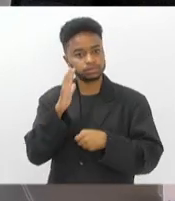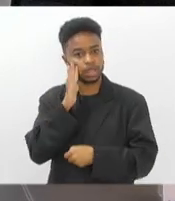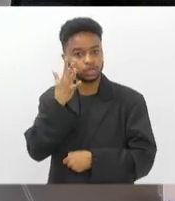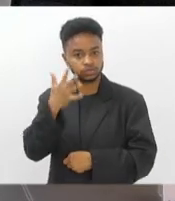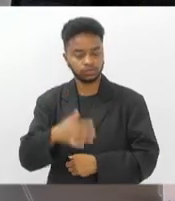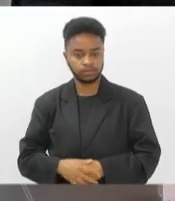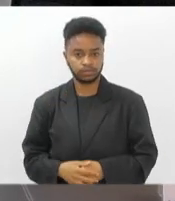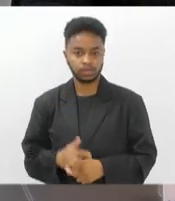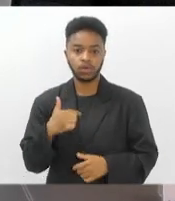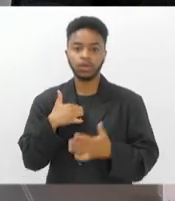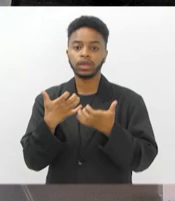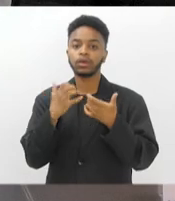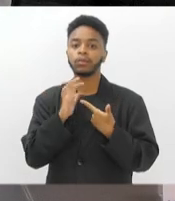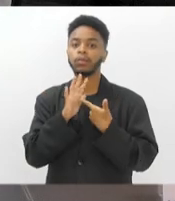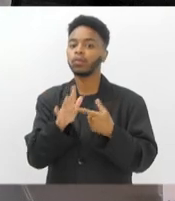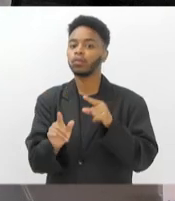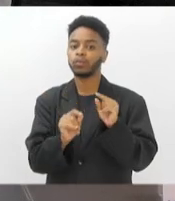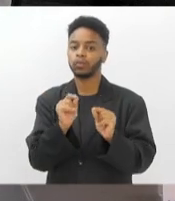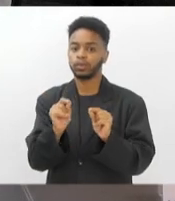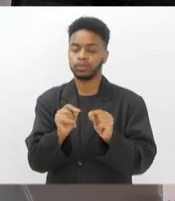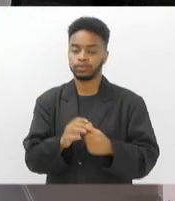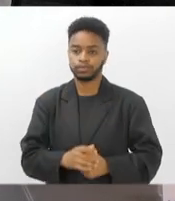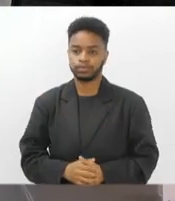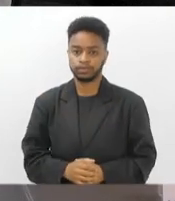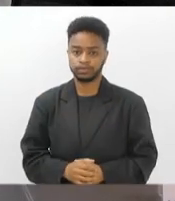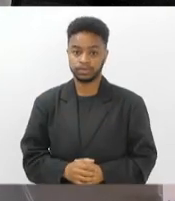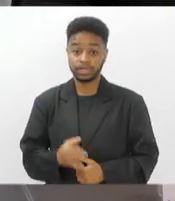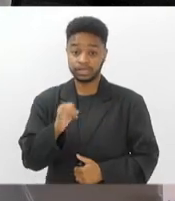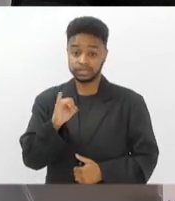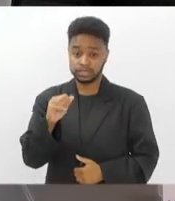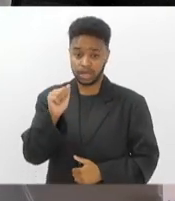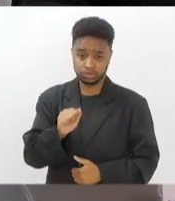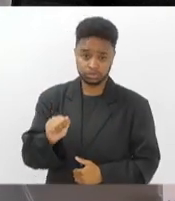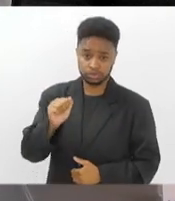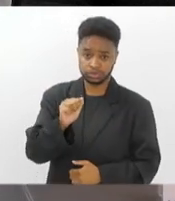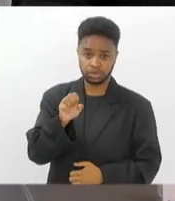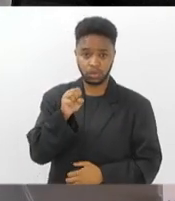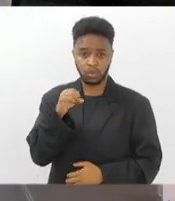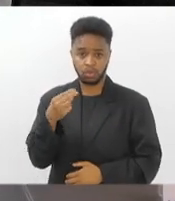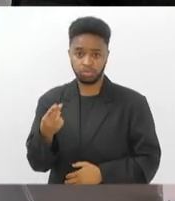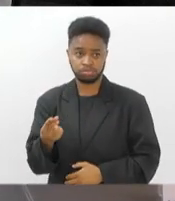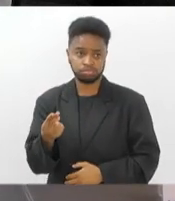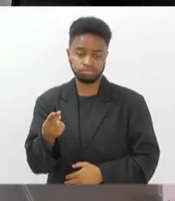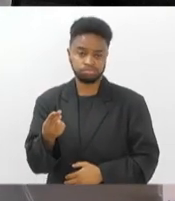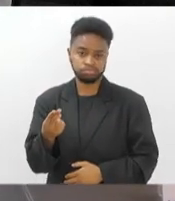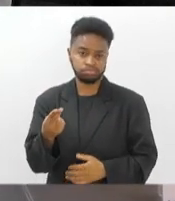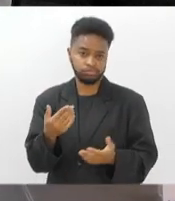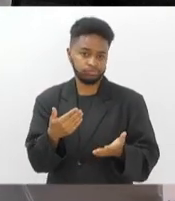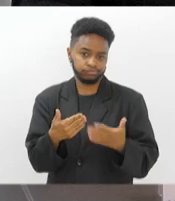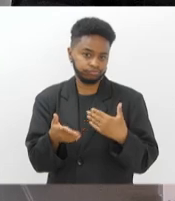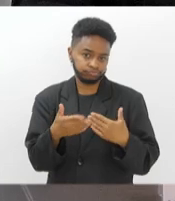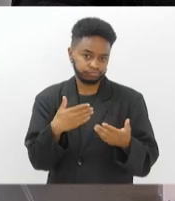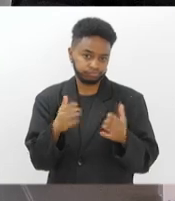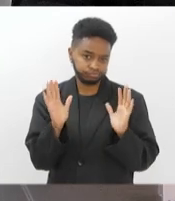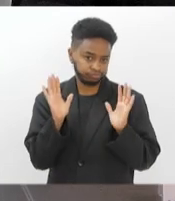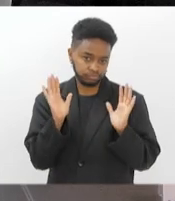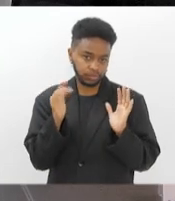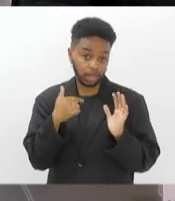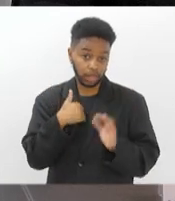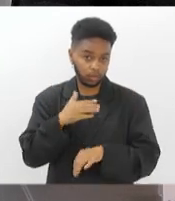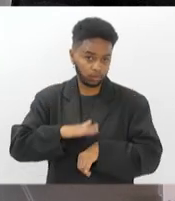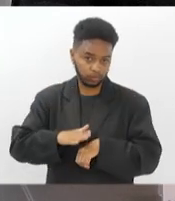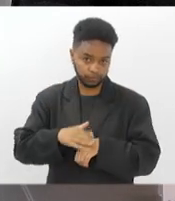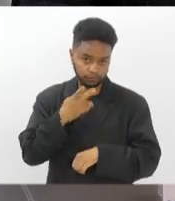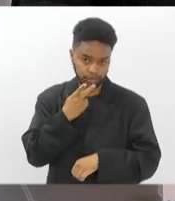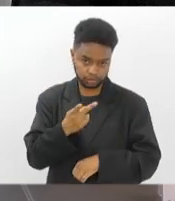quero dizer é o seguinte eh se é a associação se é o tudo não não para is falando Fred